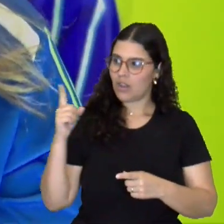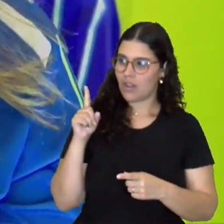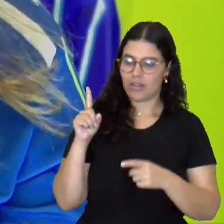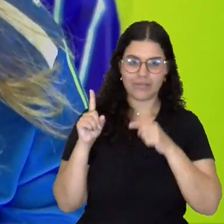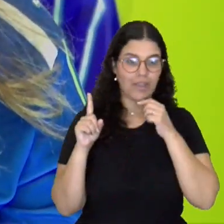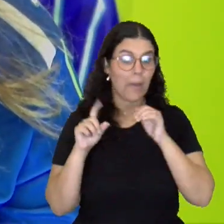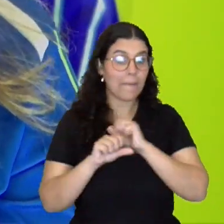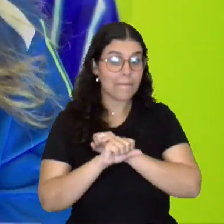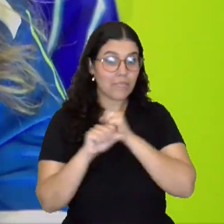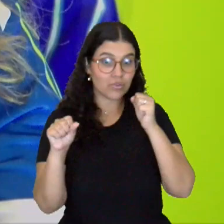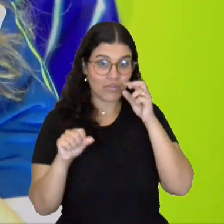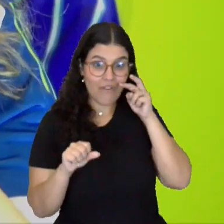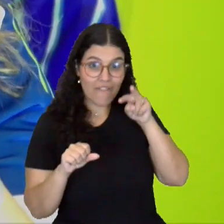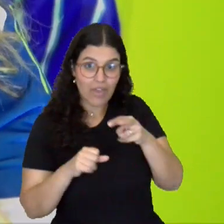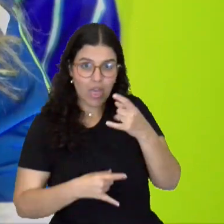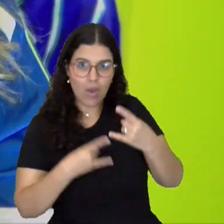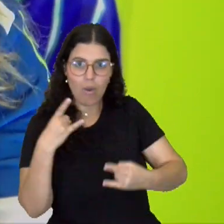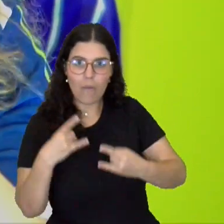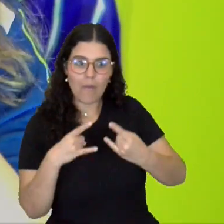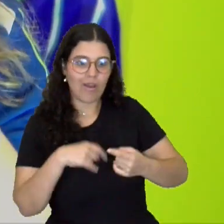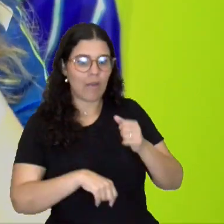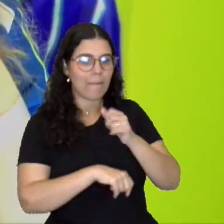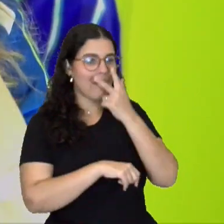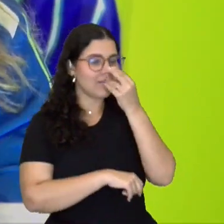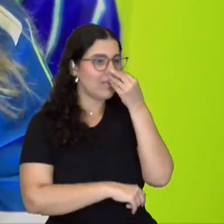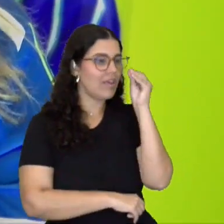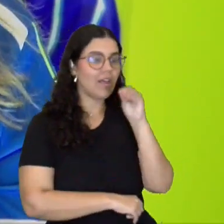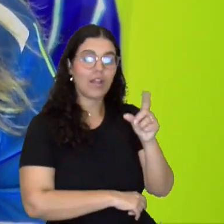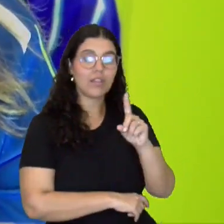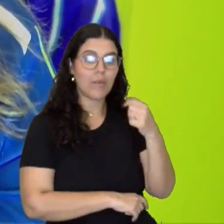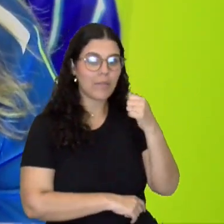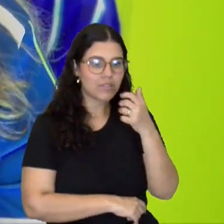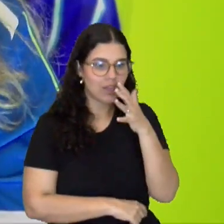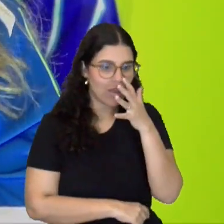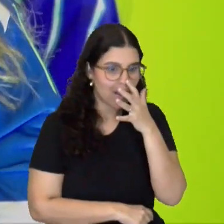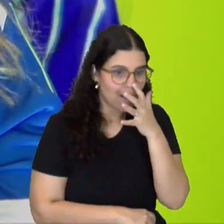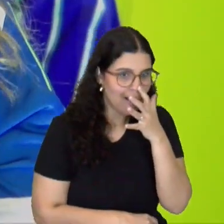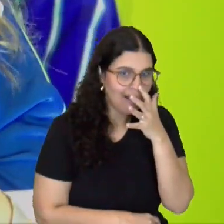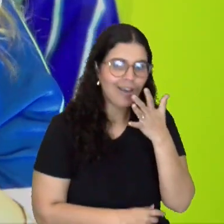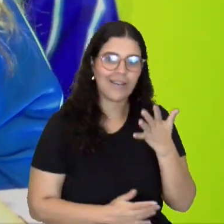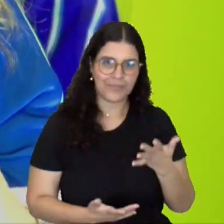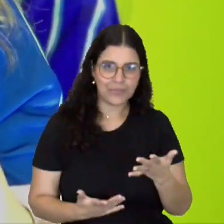olhar para ele. Então, é isso que me encanta nesse festival.